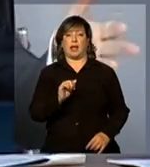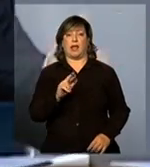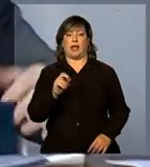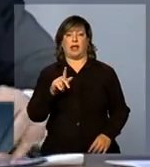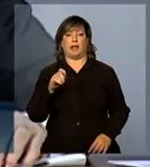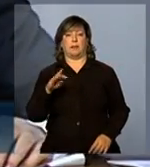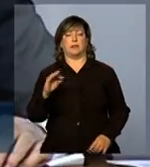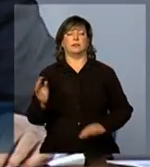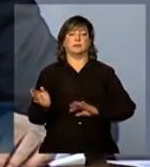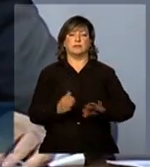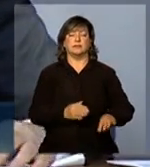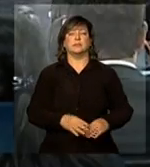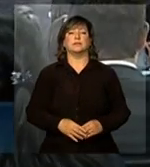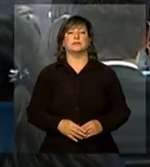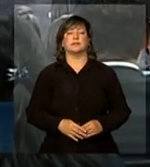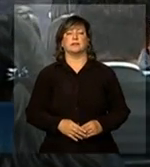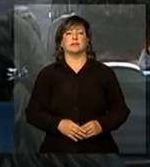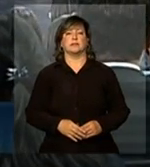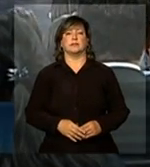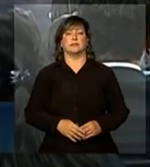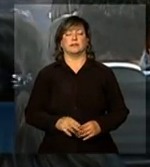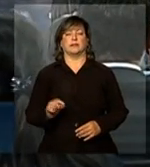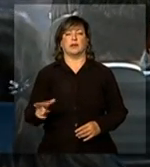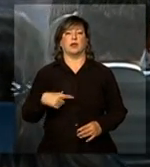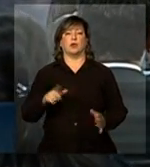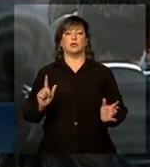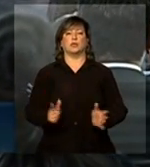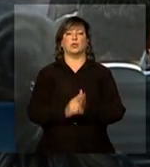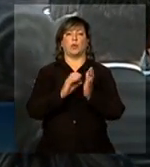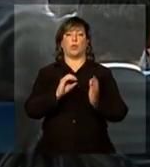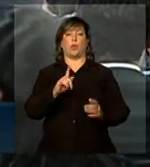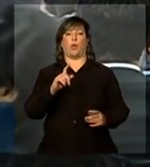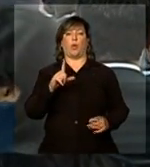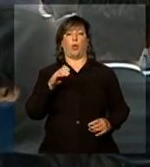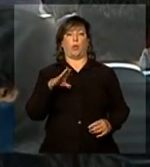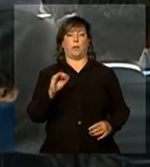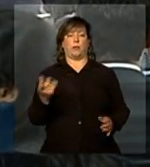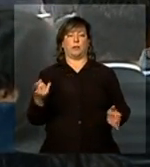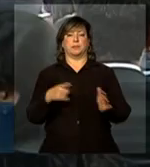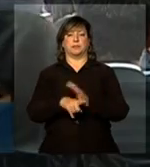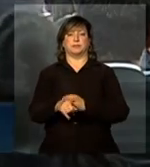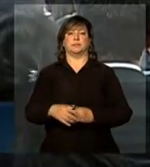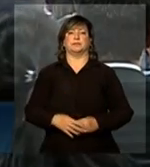Vamos à próxima. A Marta Beck, do jornal O Globo.